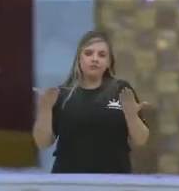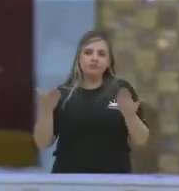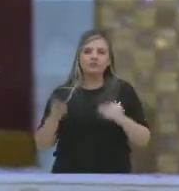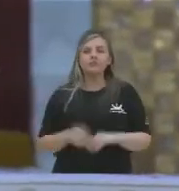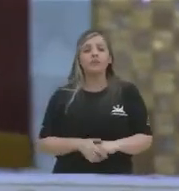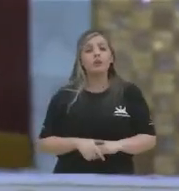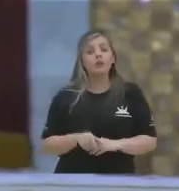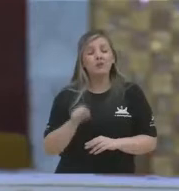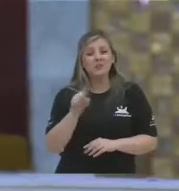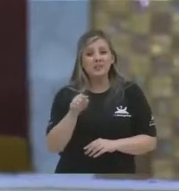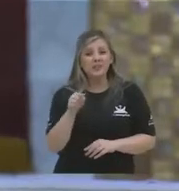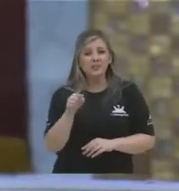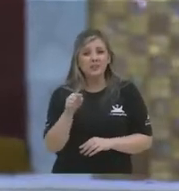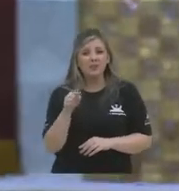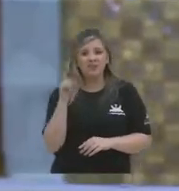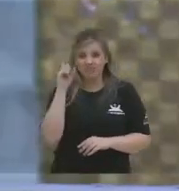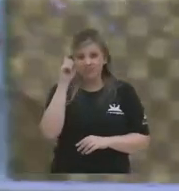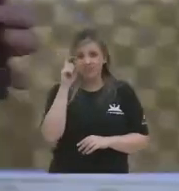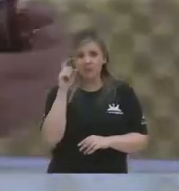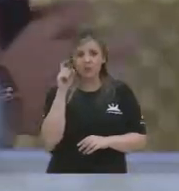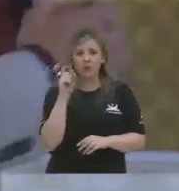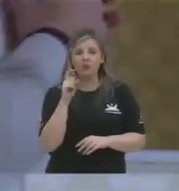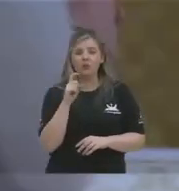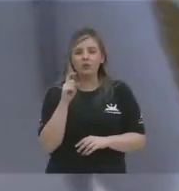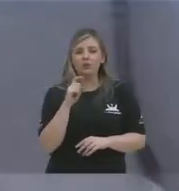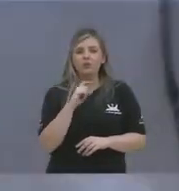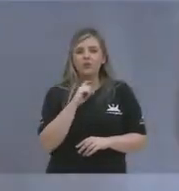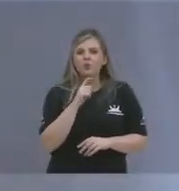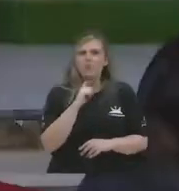Vocês têm dúvida disso?